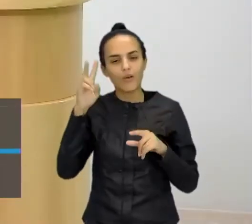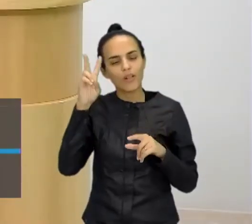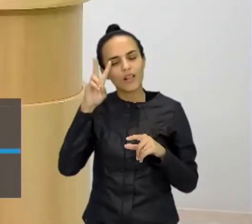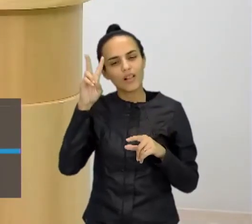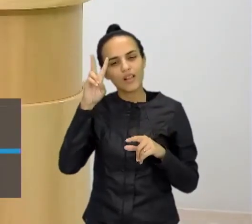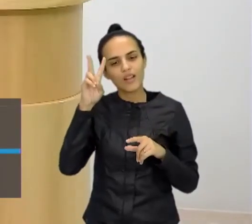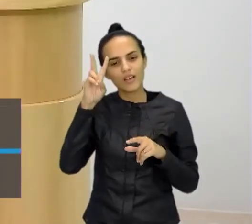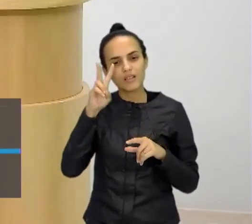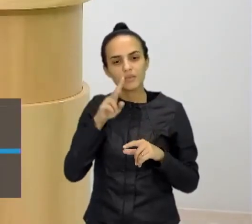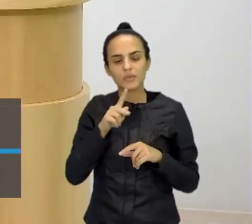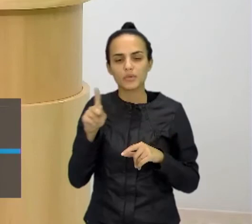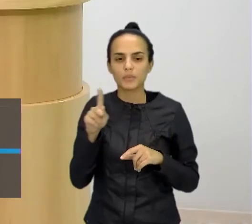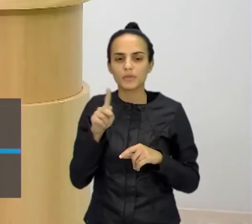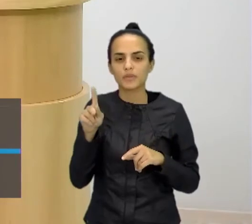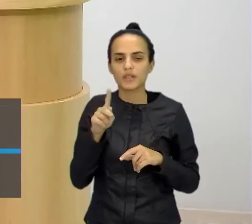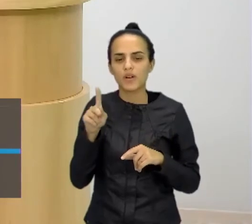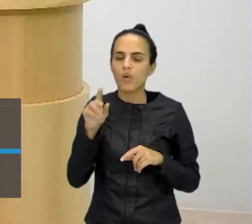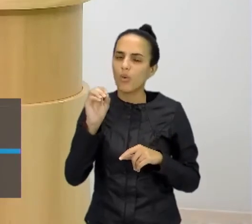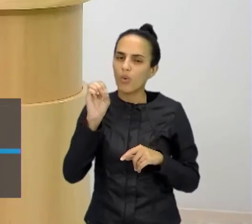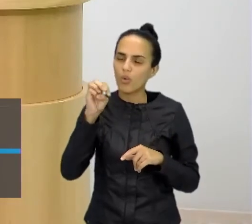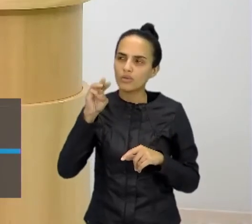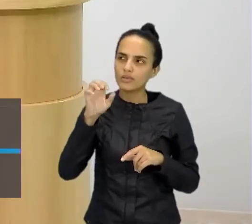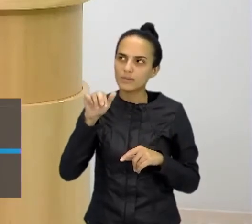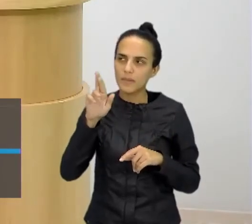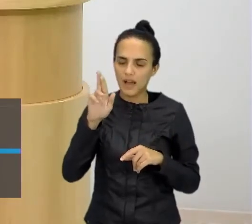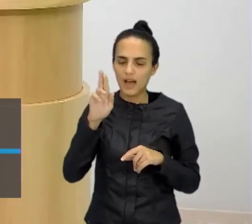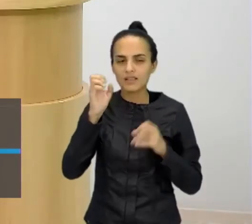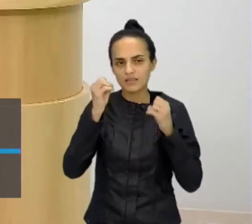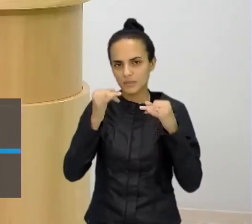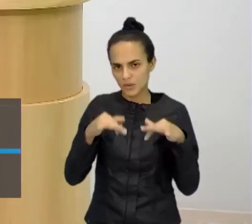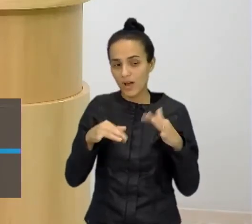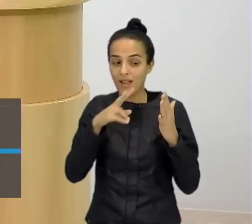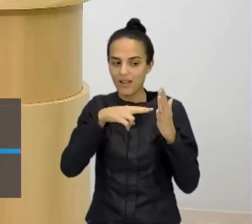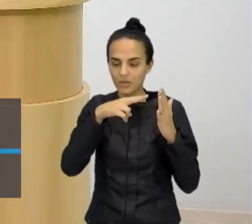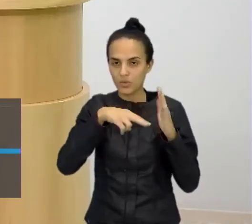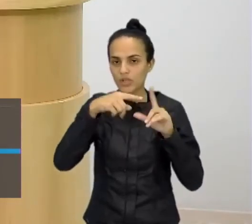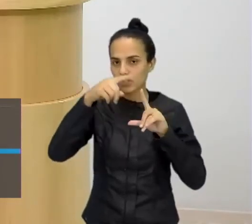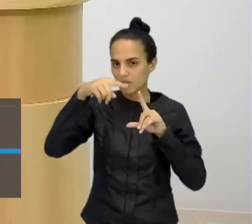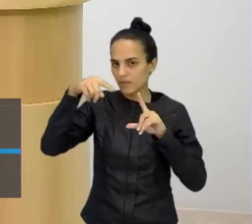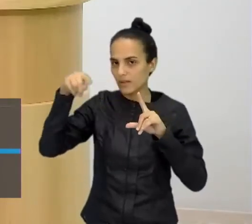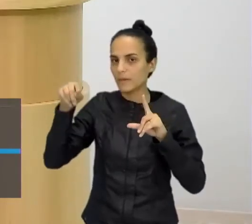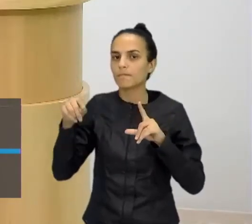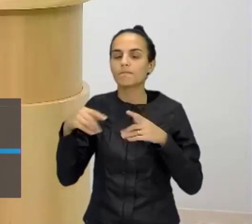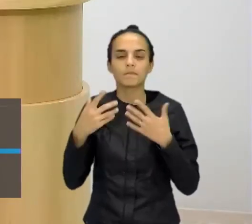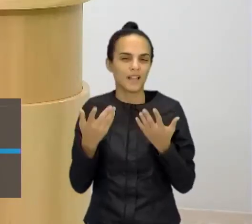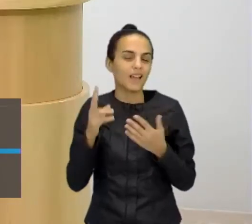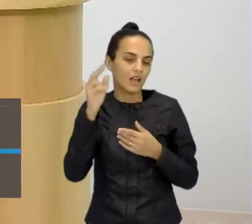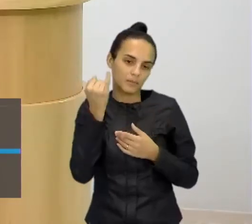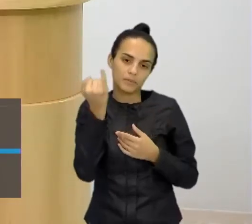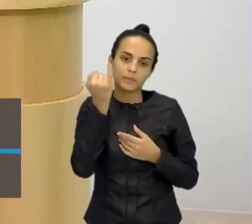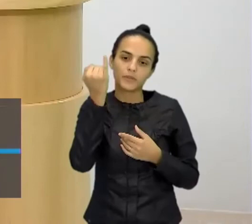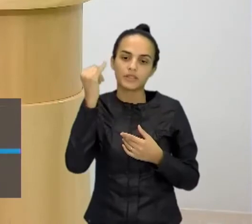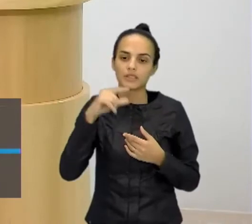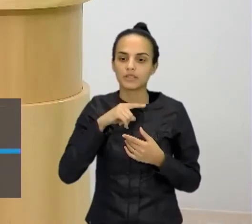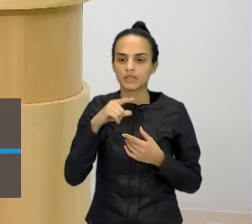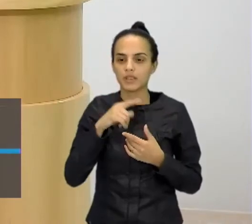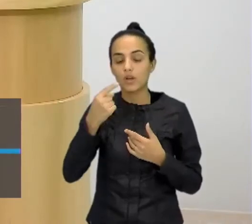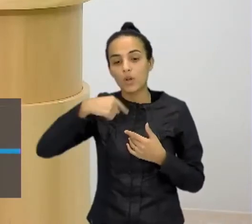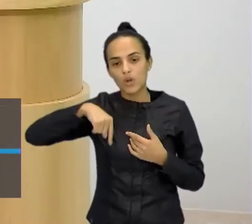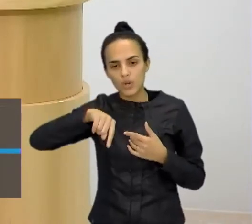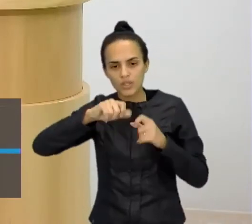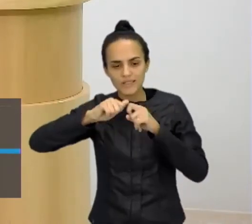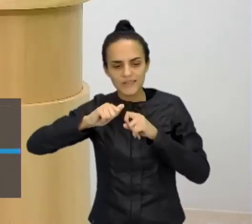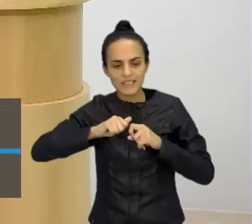professor Osmar explicou sobre a leitura de gráfico na parte de plano cartesiano. Isso é importante. Nós fazemos a